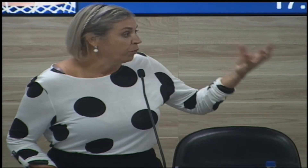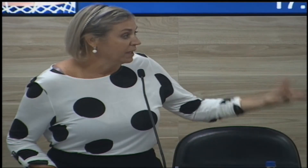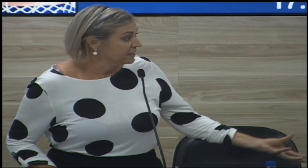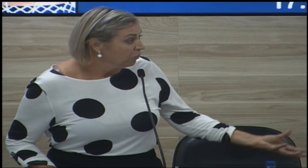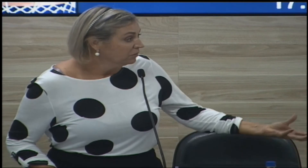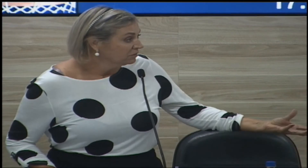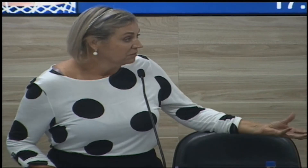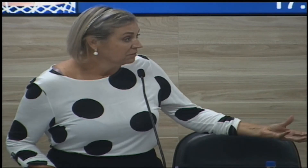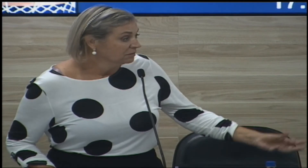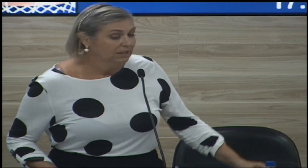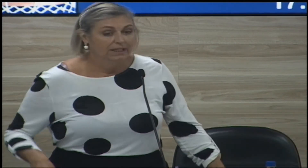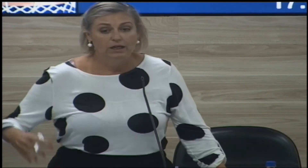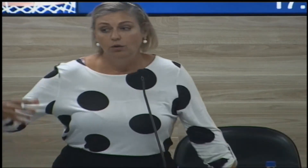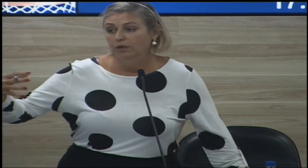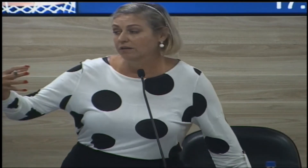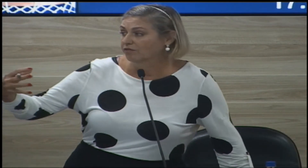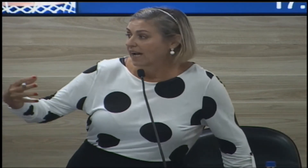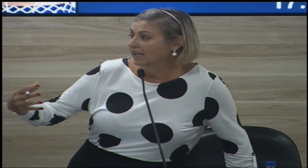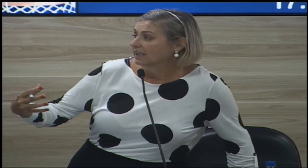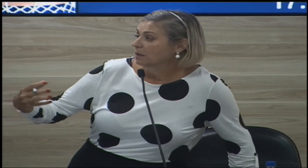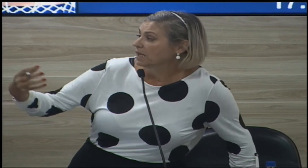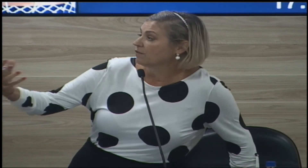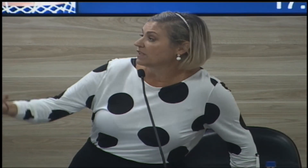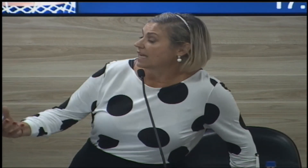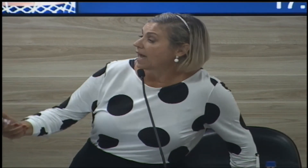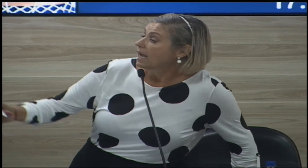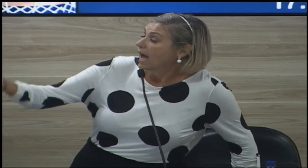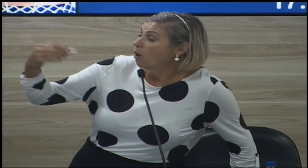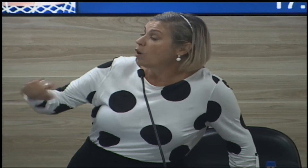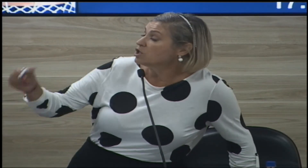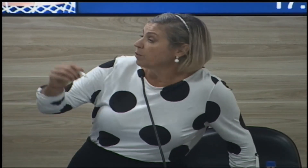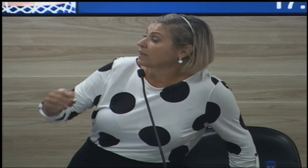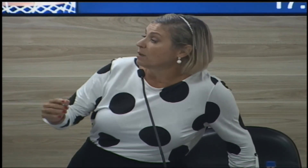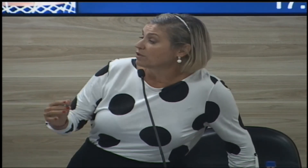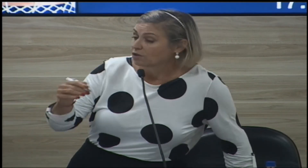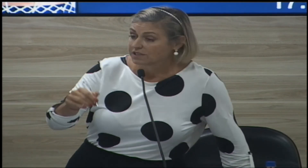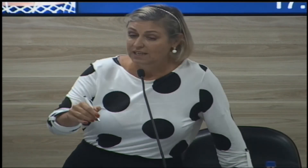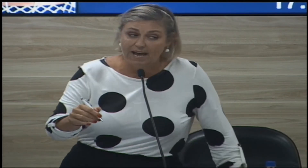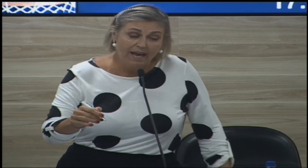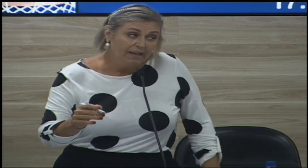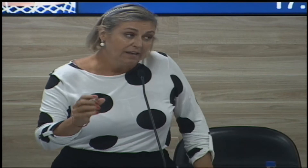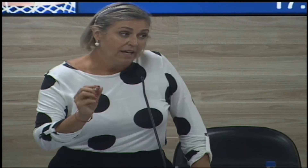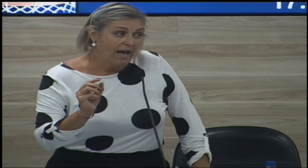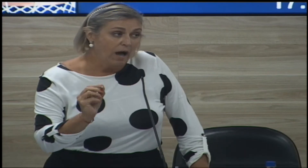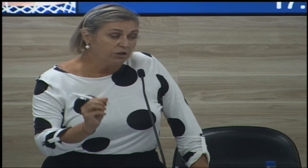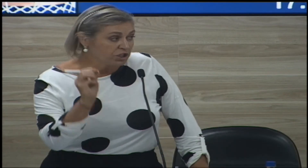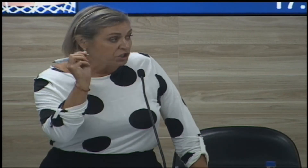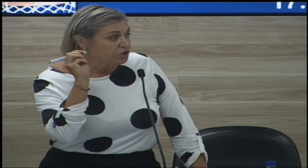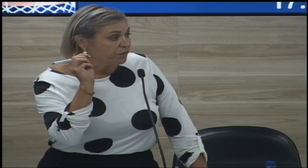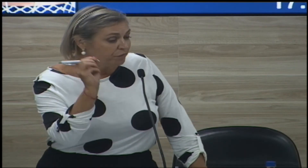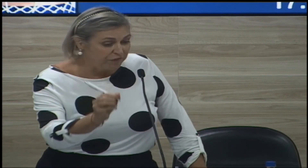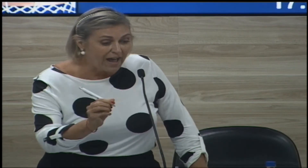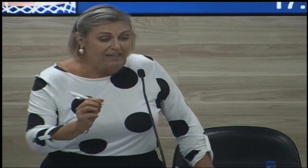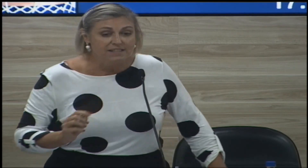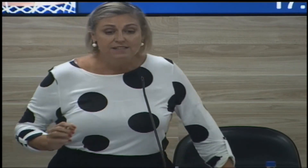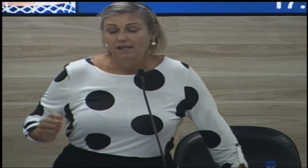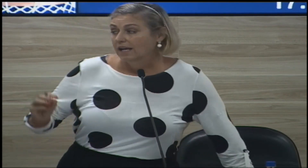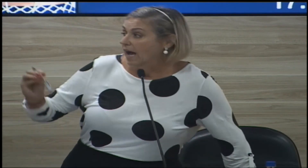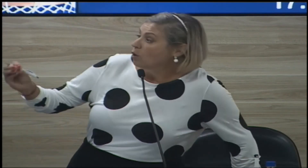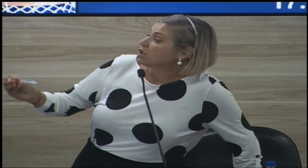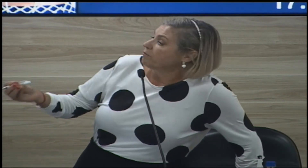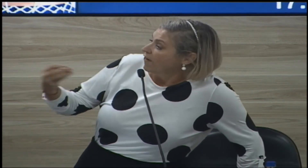anos, quando se muda o governo, se mudar totalmente a política, ok? Então, só para justificar aqui